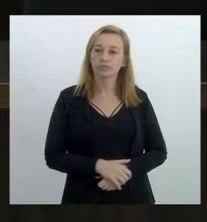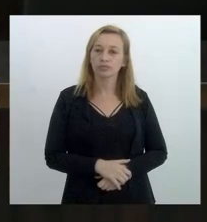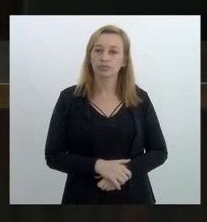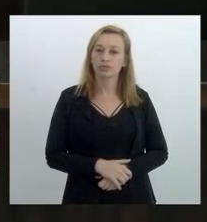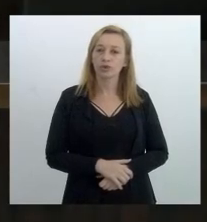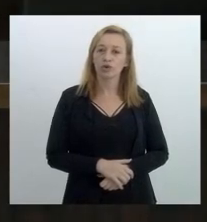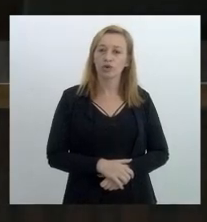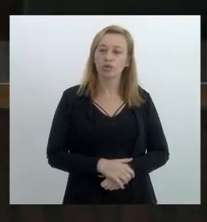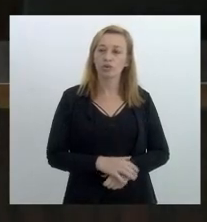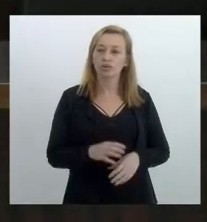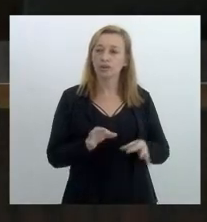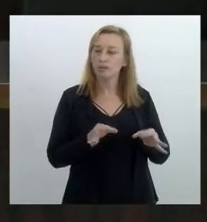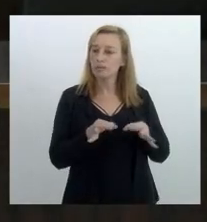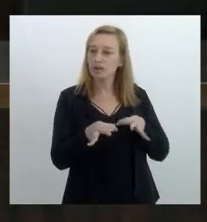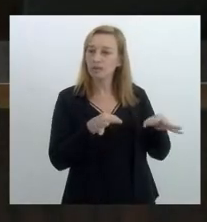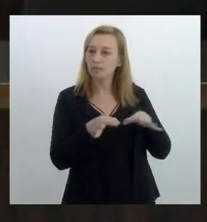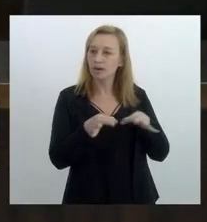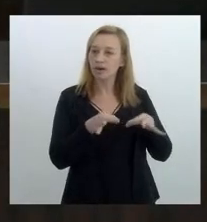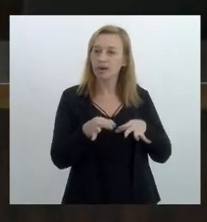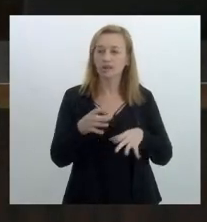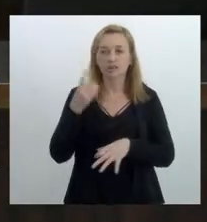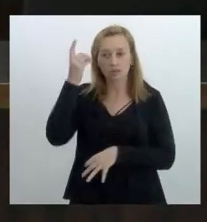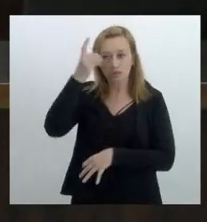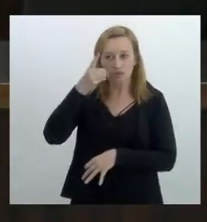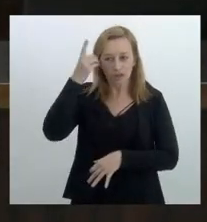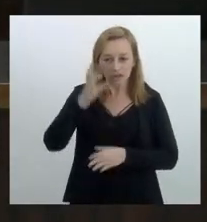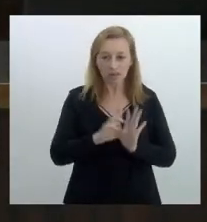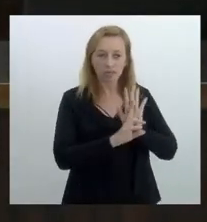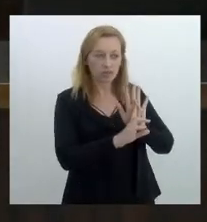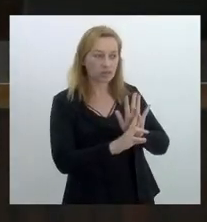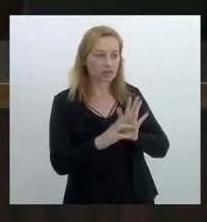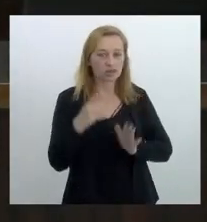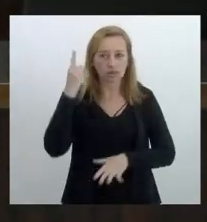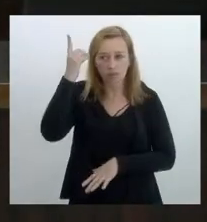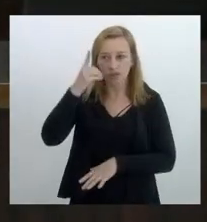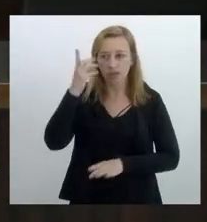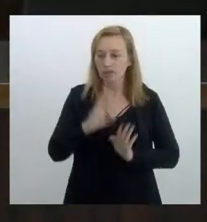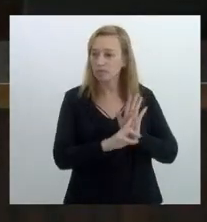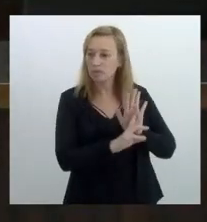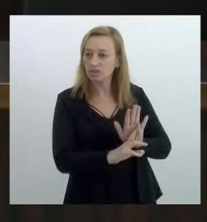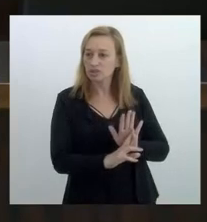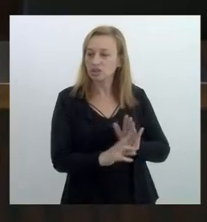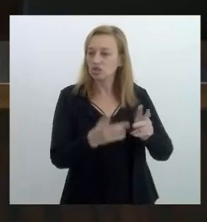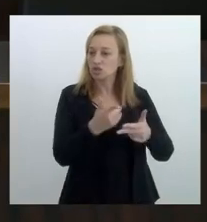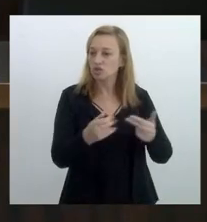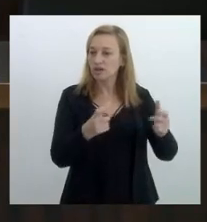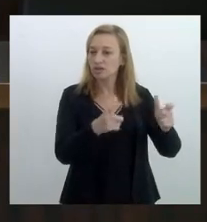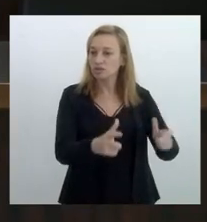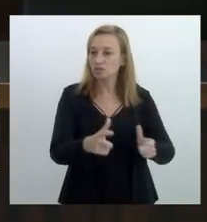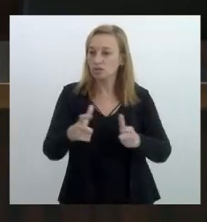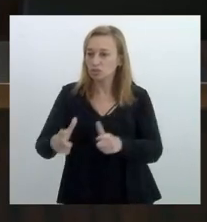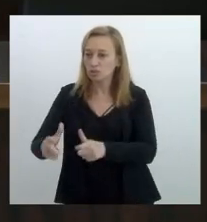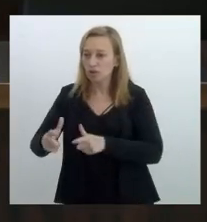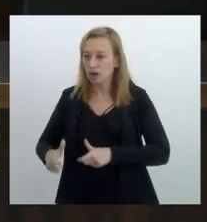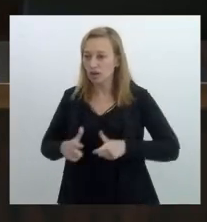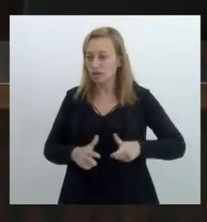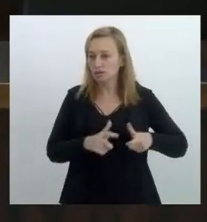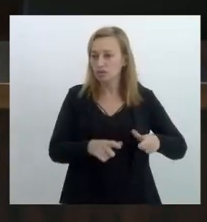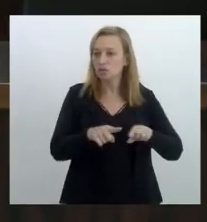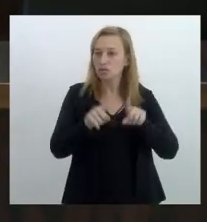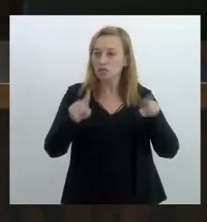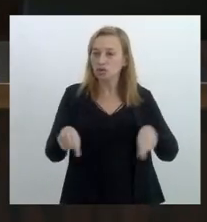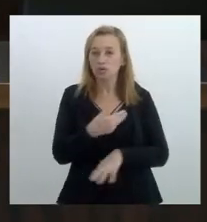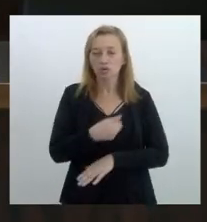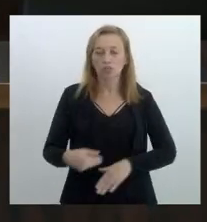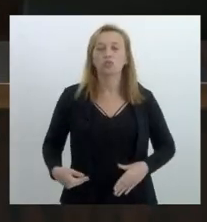parlamentar e representantes dos diversos conjuntos dos funcionários